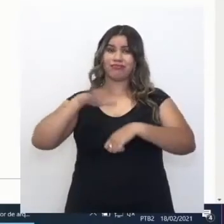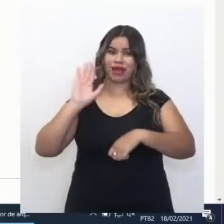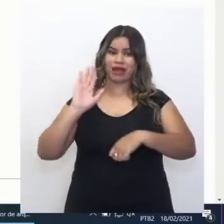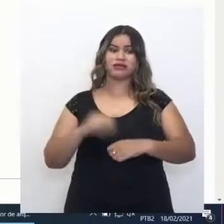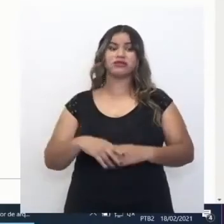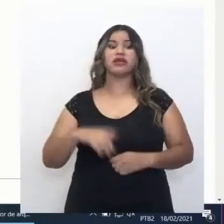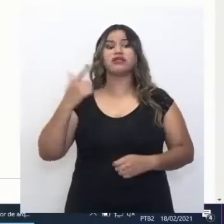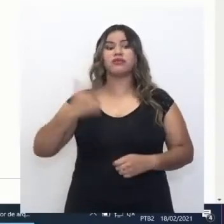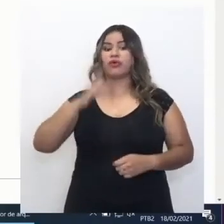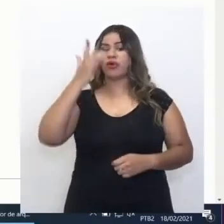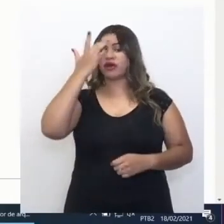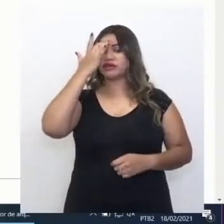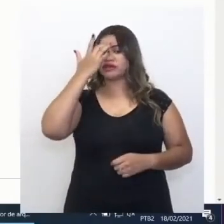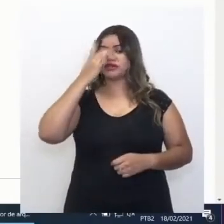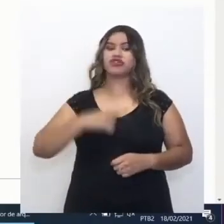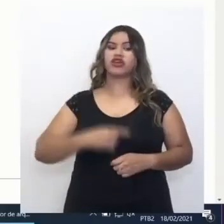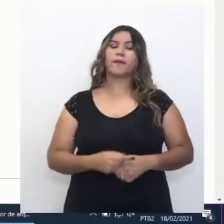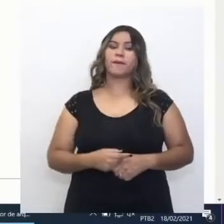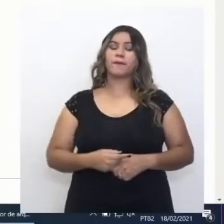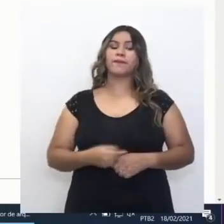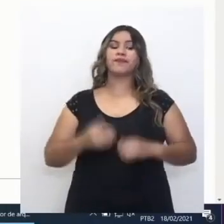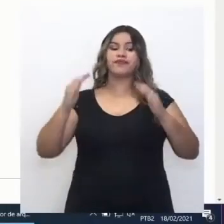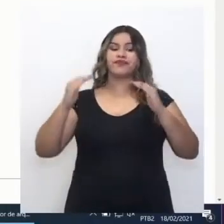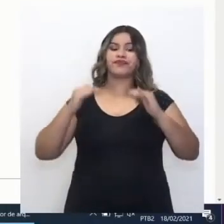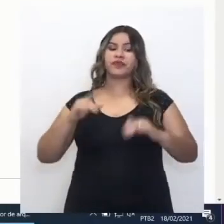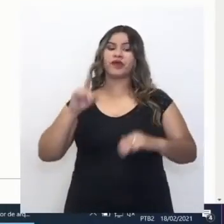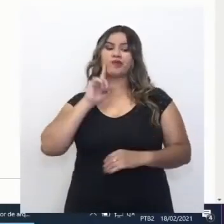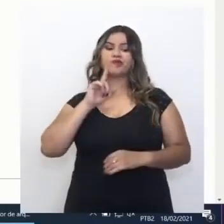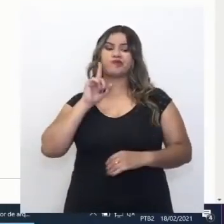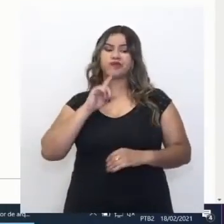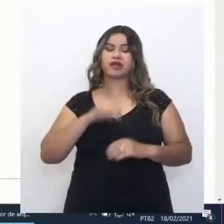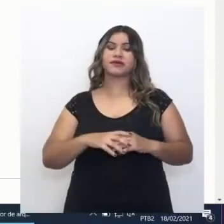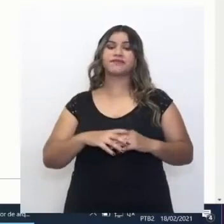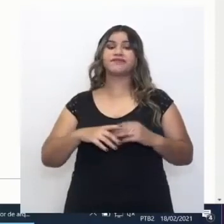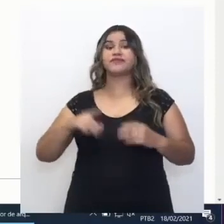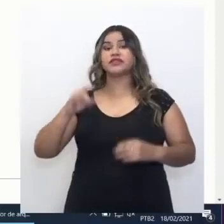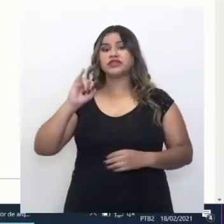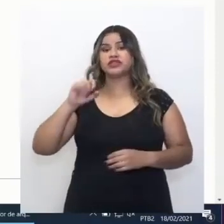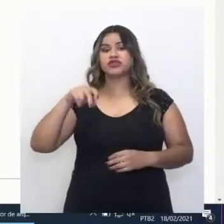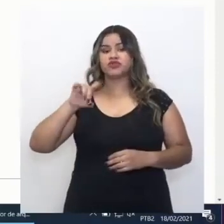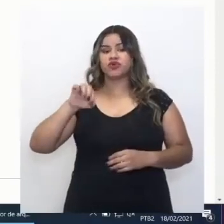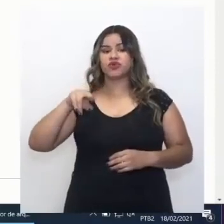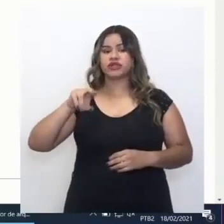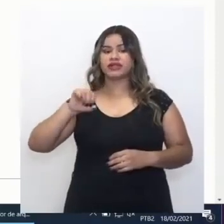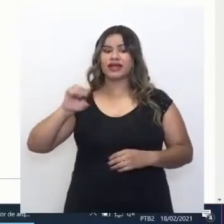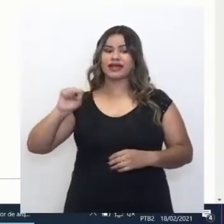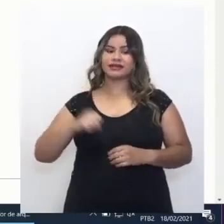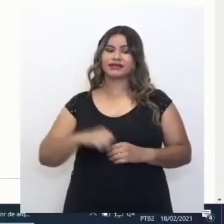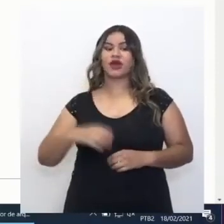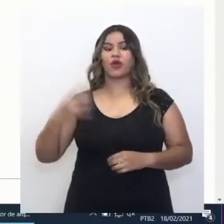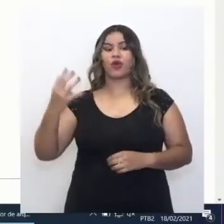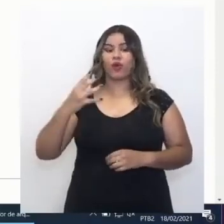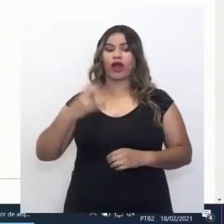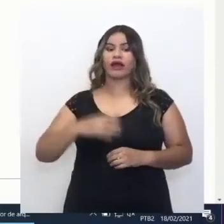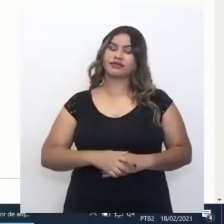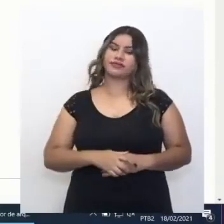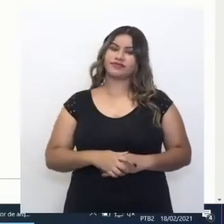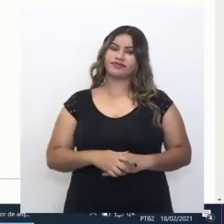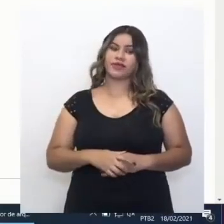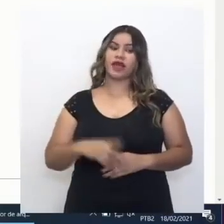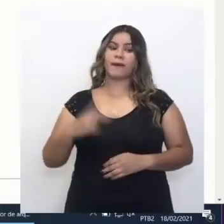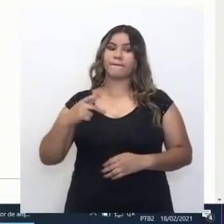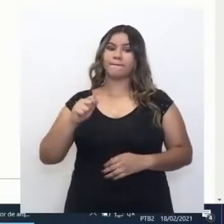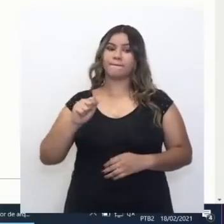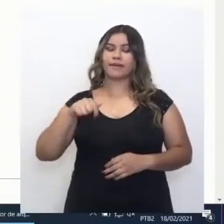vem a Índia em segundo, os Estados Unidos em terceiro, a Indonésia em quarto. E aí vejam que, por dados atuais, o